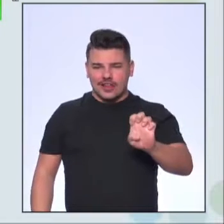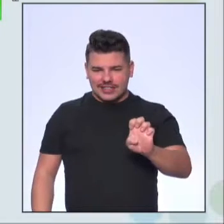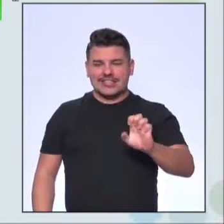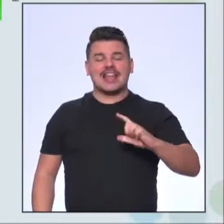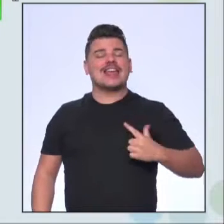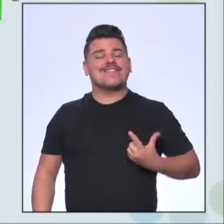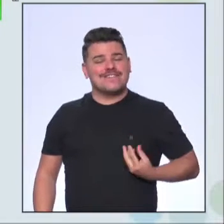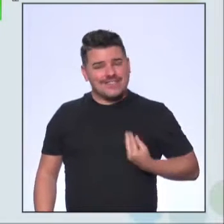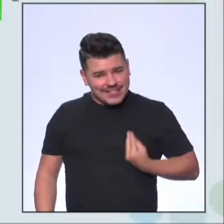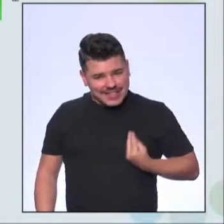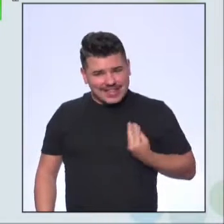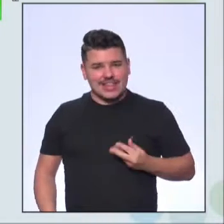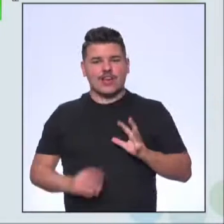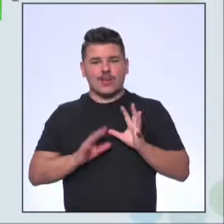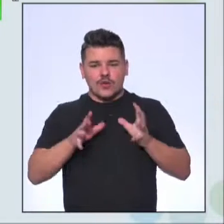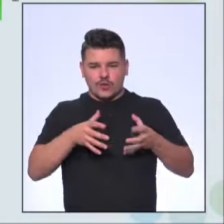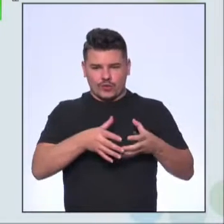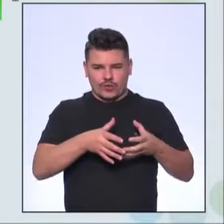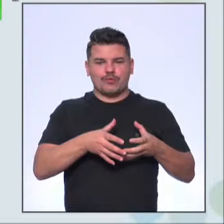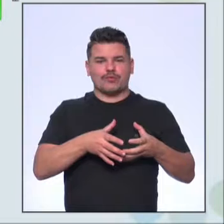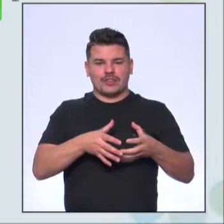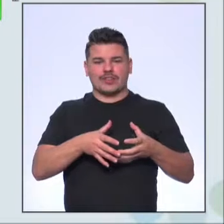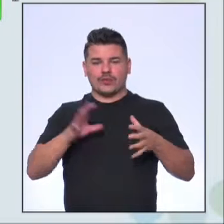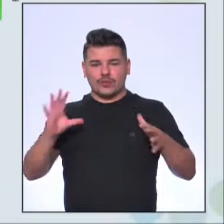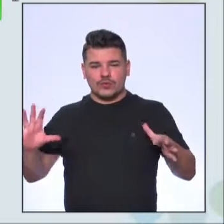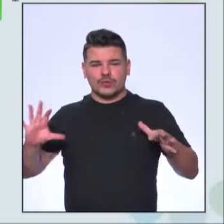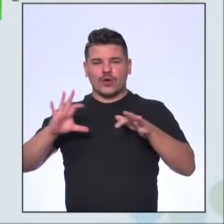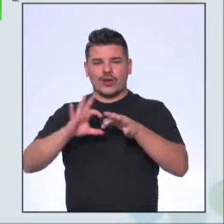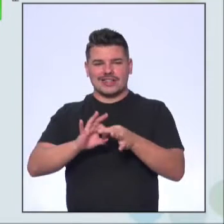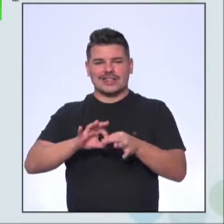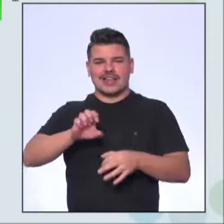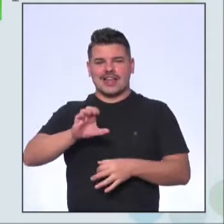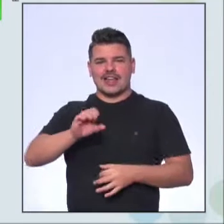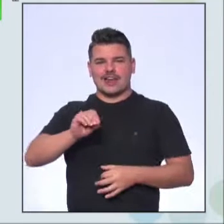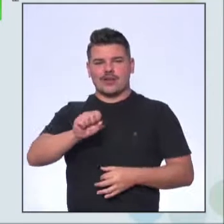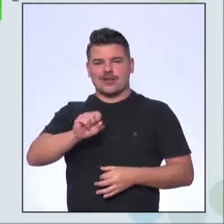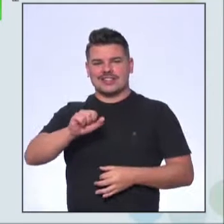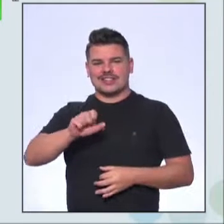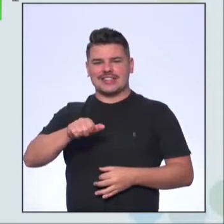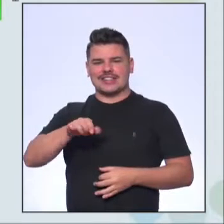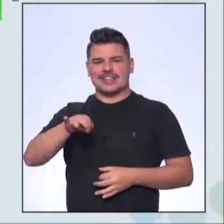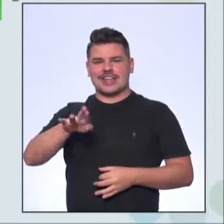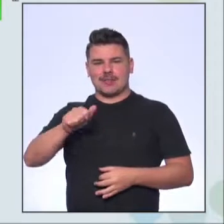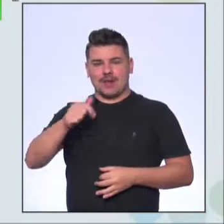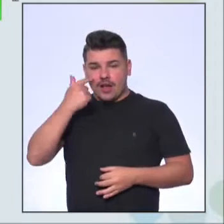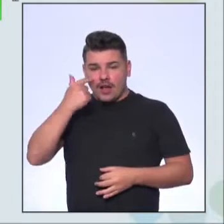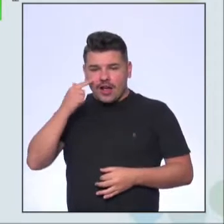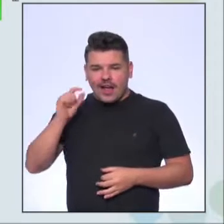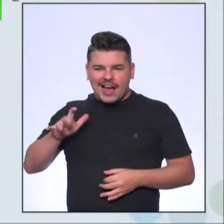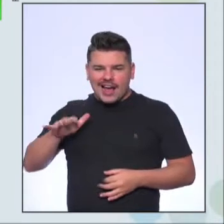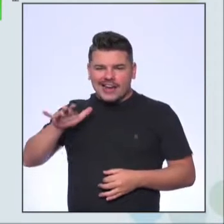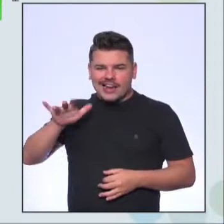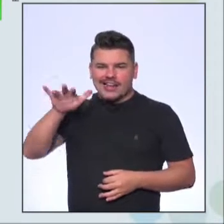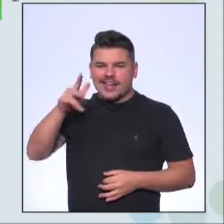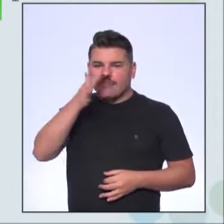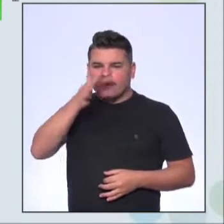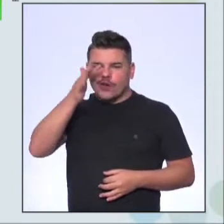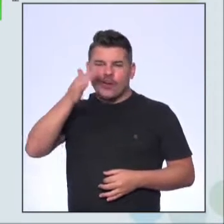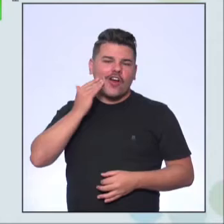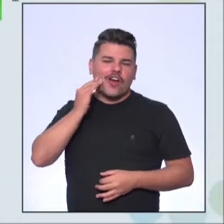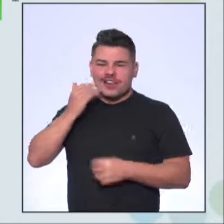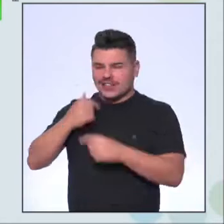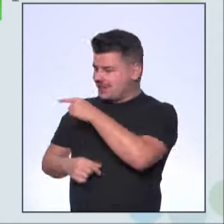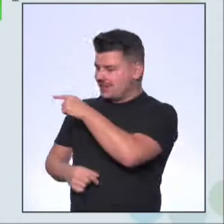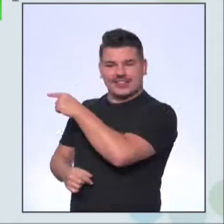nesse ecossistema. Olha só para o slide que vocês estão vendo aí. Eu tenho uma flor, né, com uma aranha aí, né, e um inseto nessa